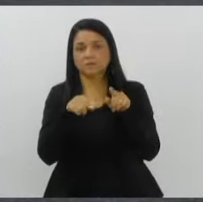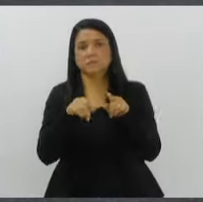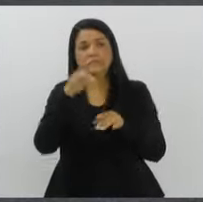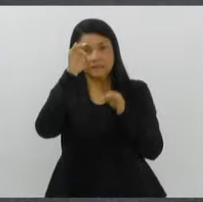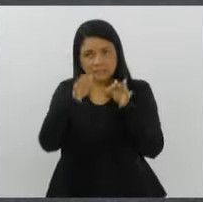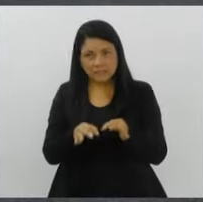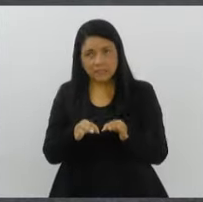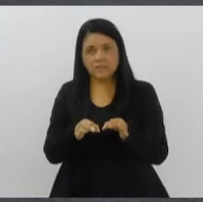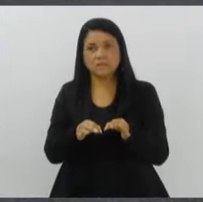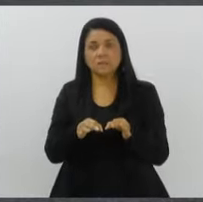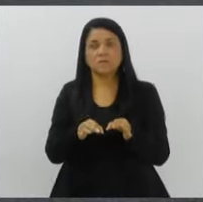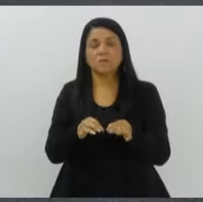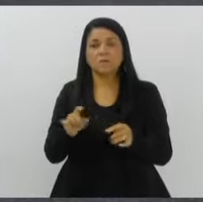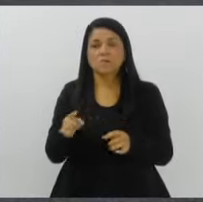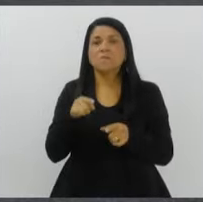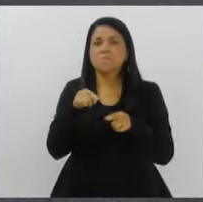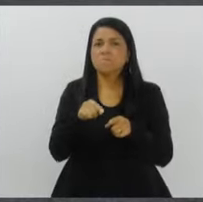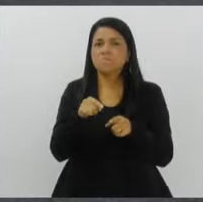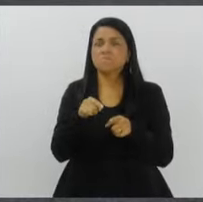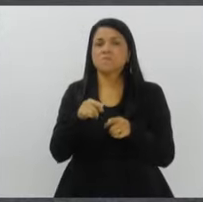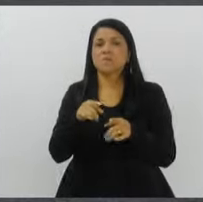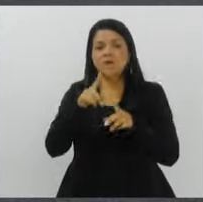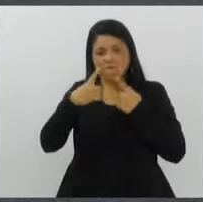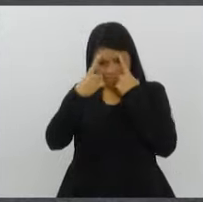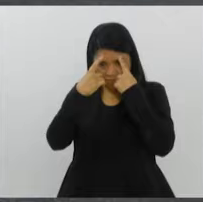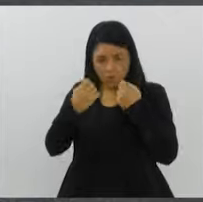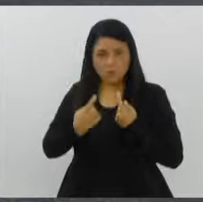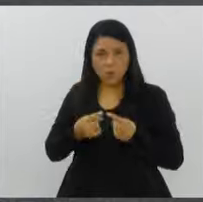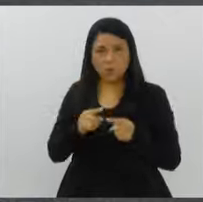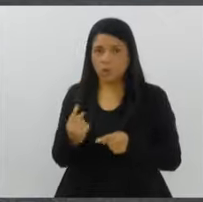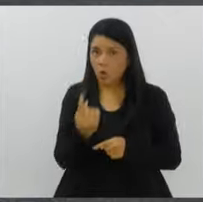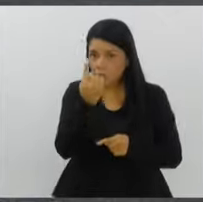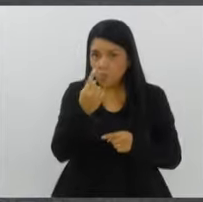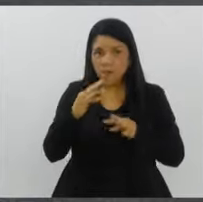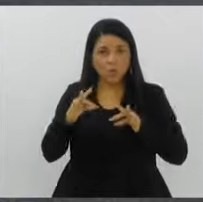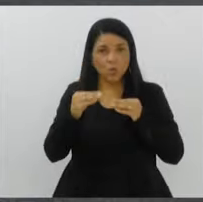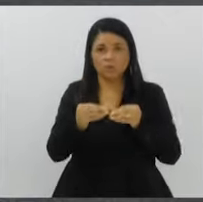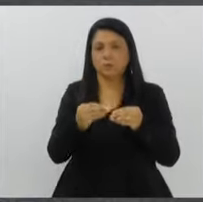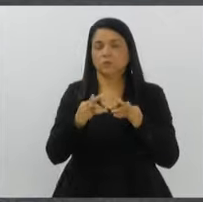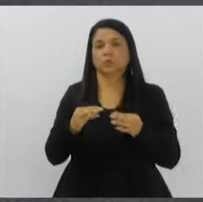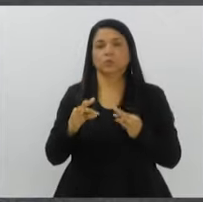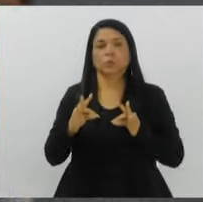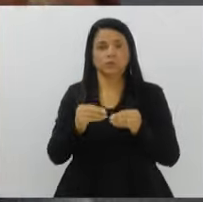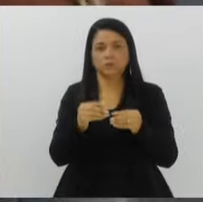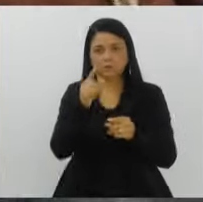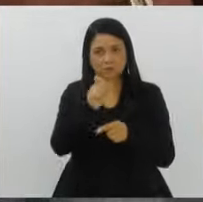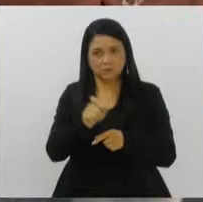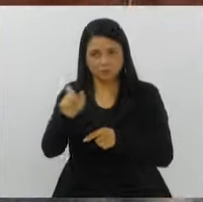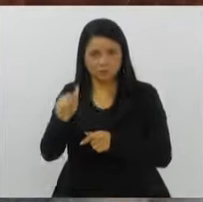que mexeu com uma, mexeu com todas e espero que tenha mexido com o parlamento fluminense.